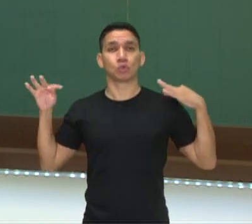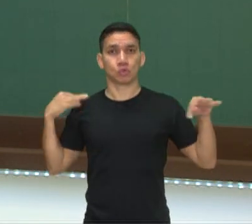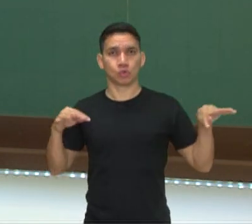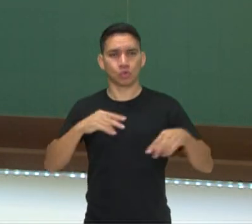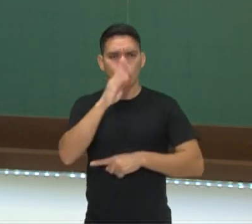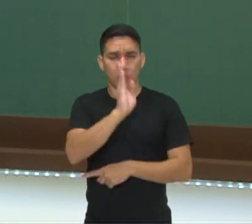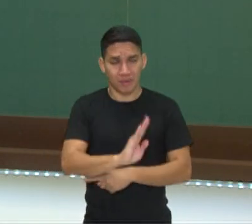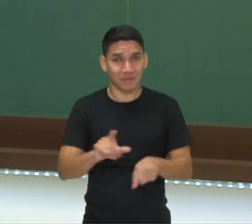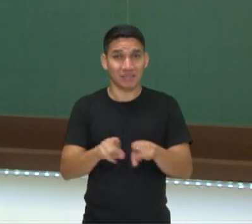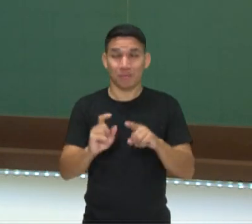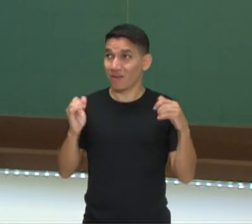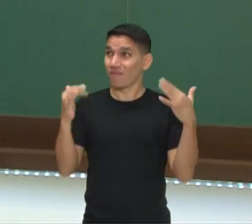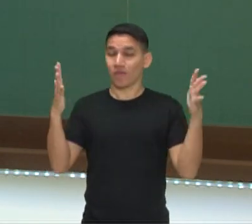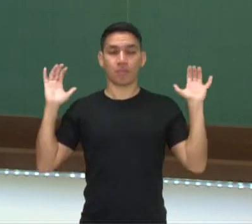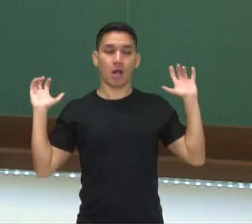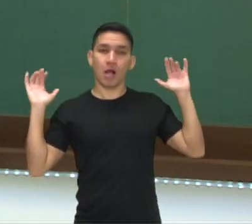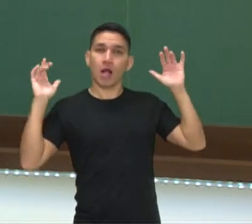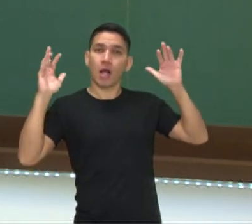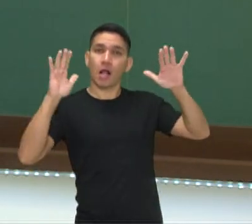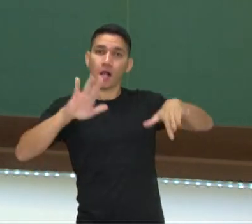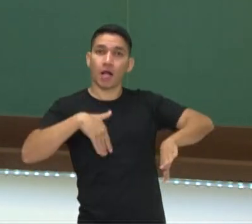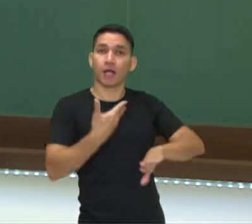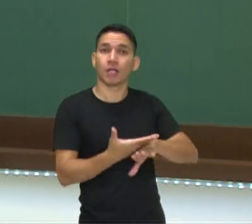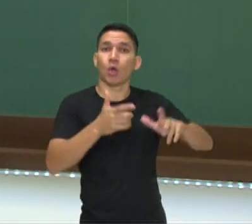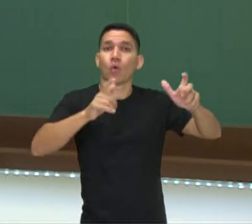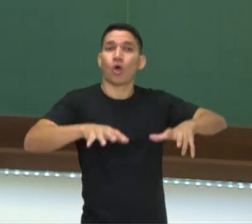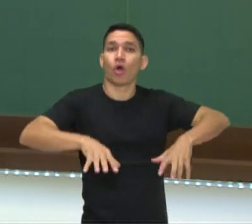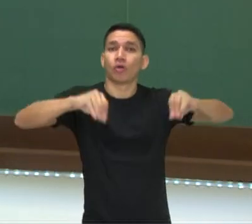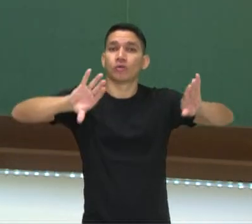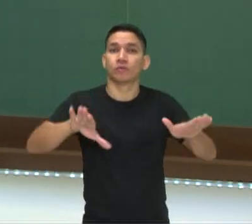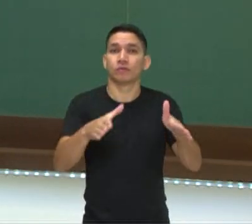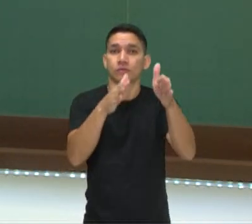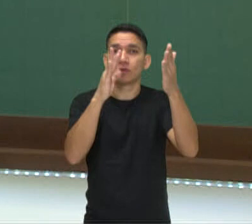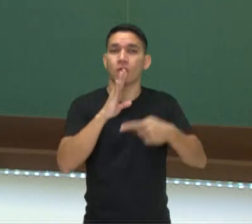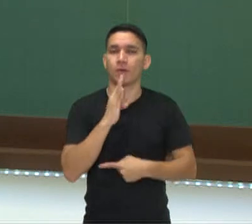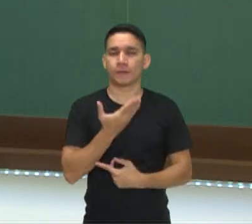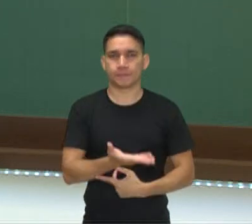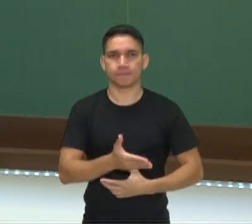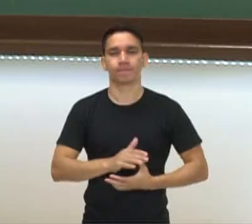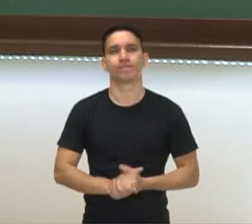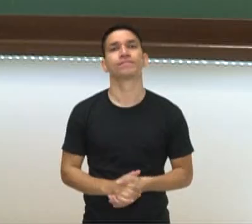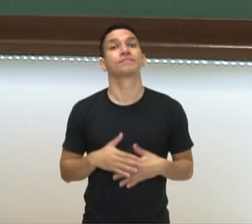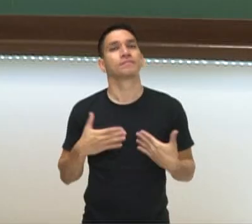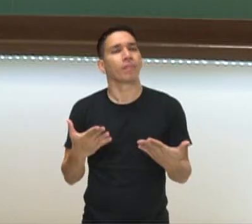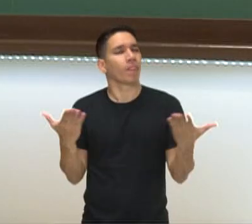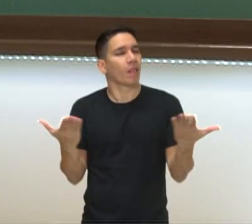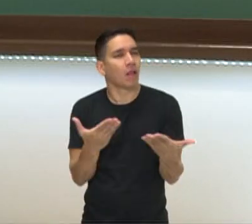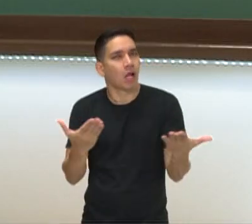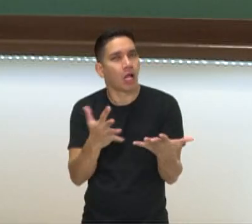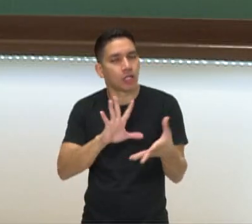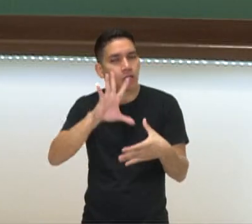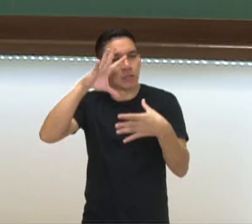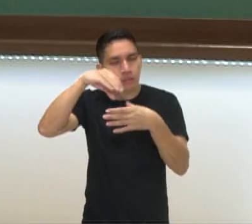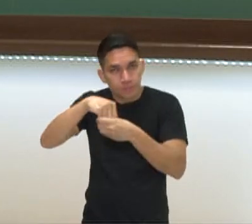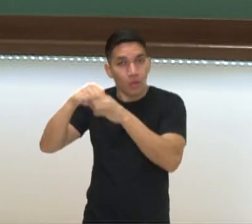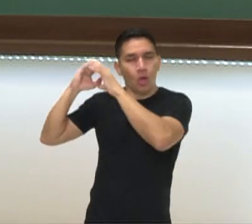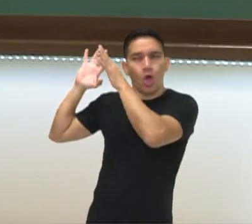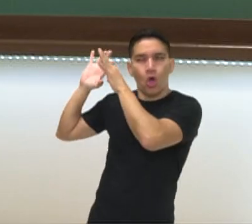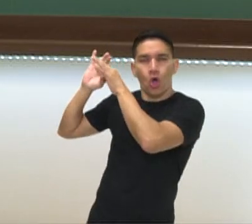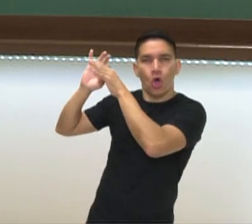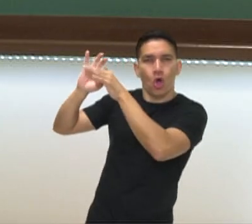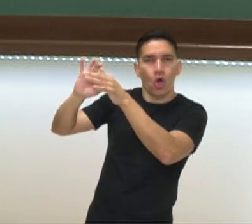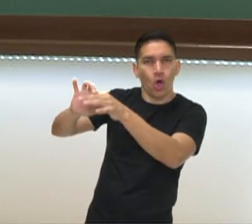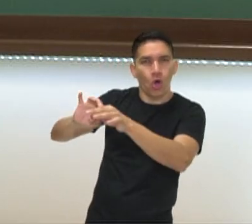de fora do Brasil vão até o templo para conhecer. Agora, pensando dentro do contexto